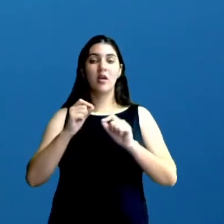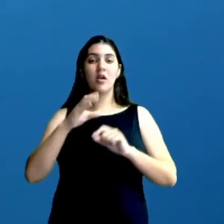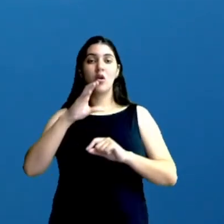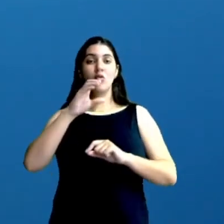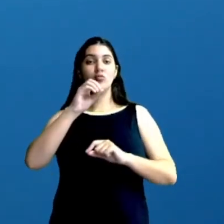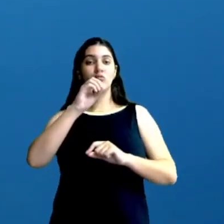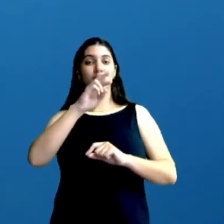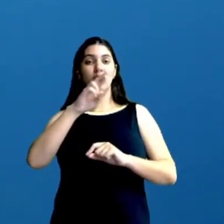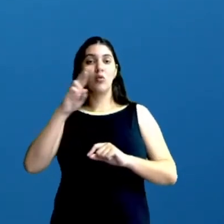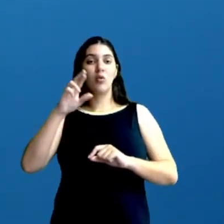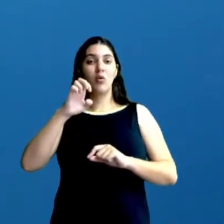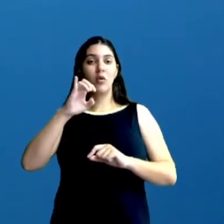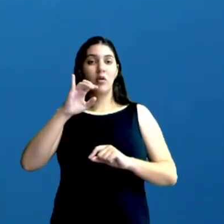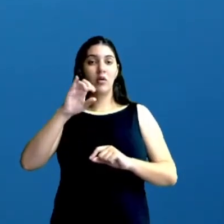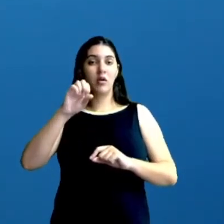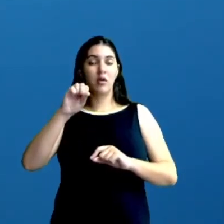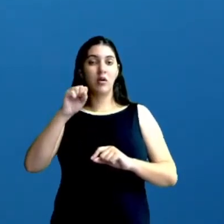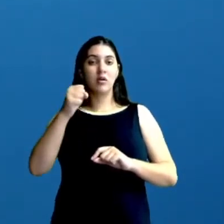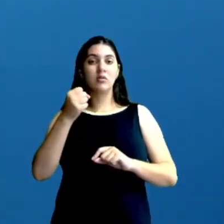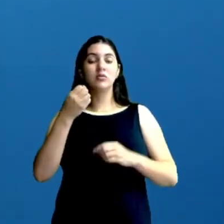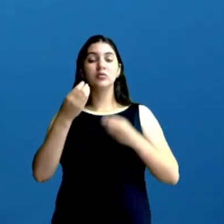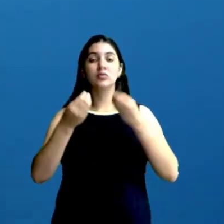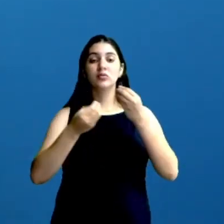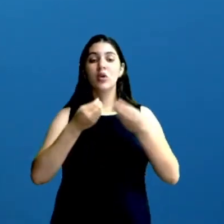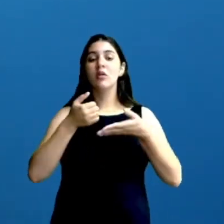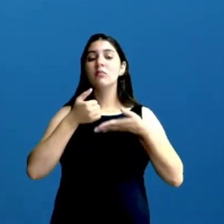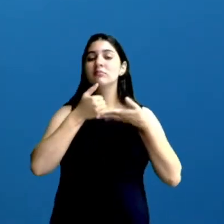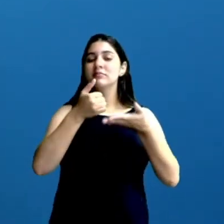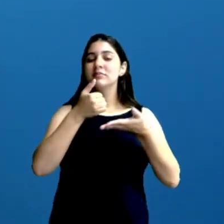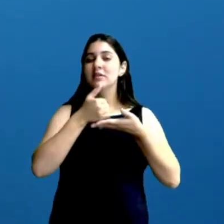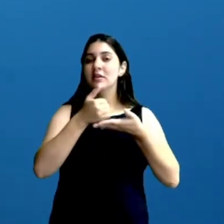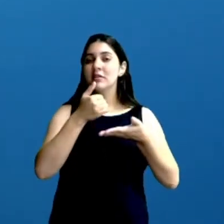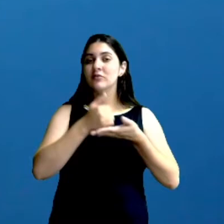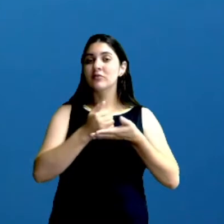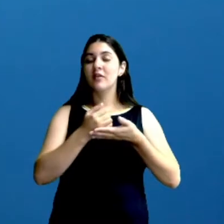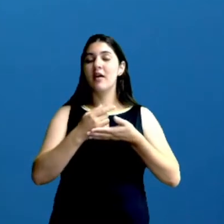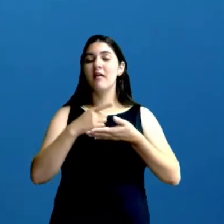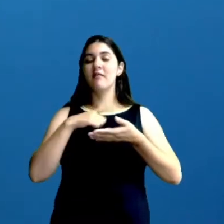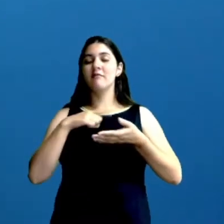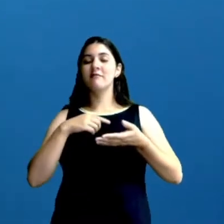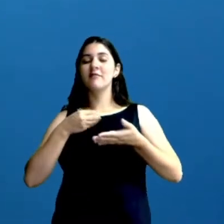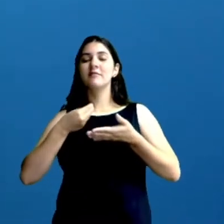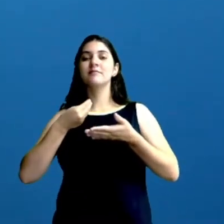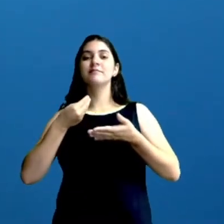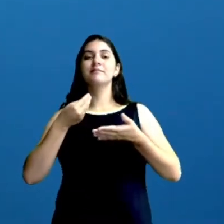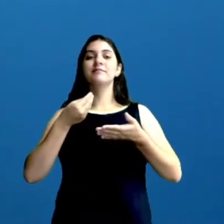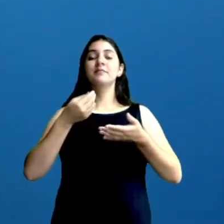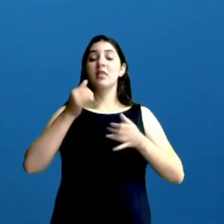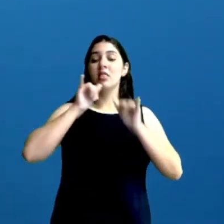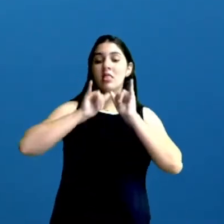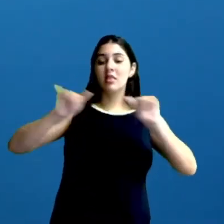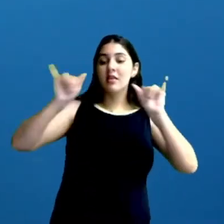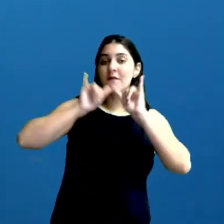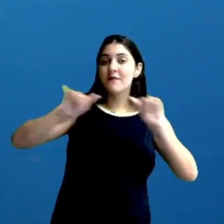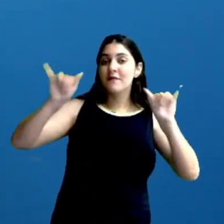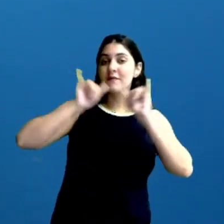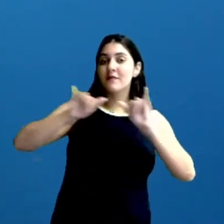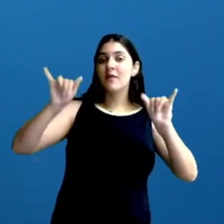correios como um meio que contribuía para a circulação